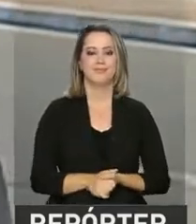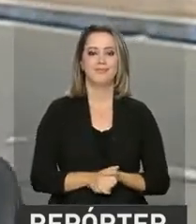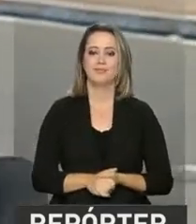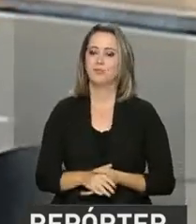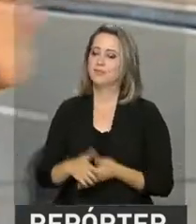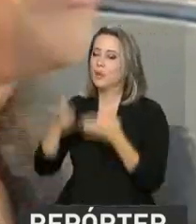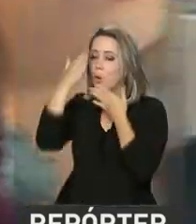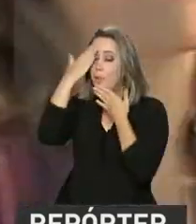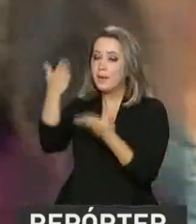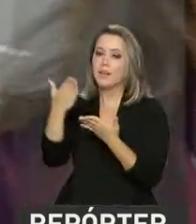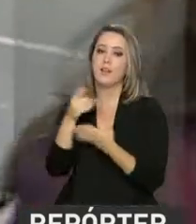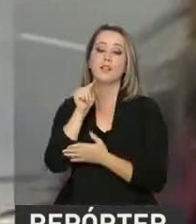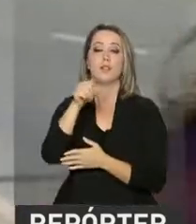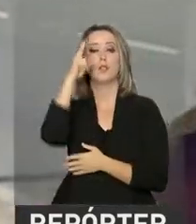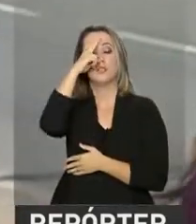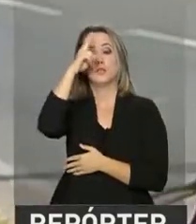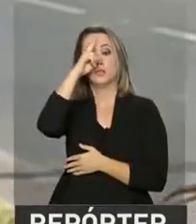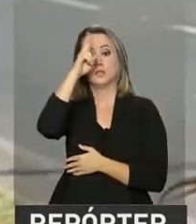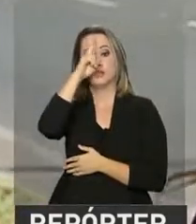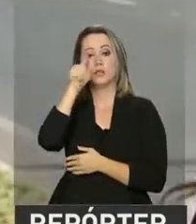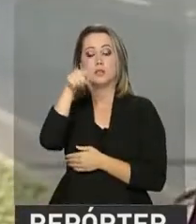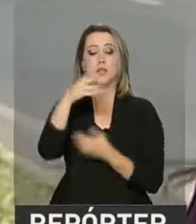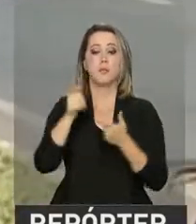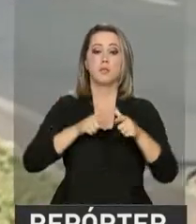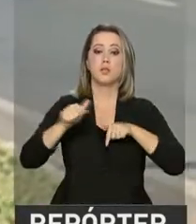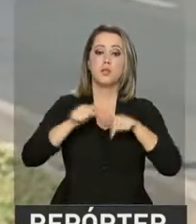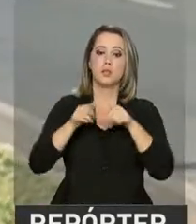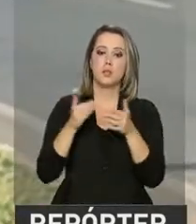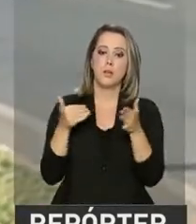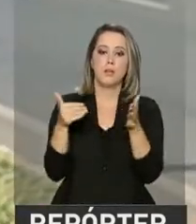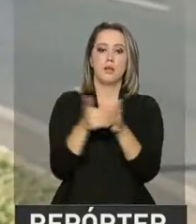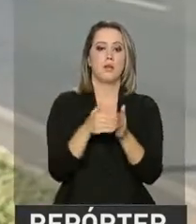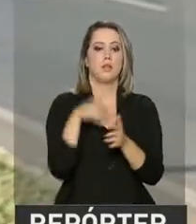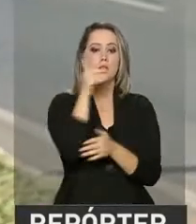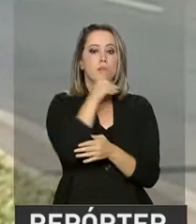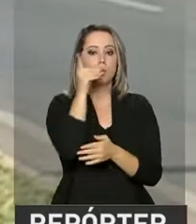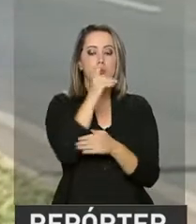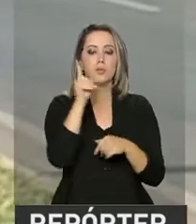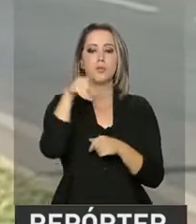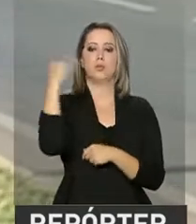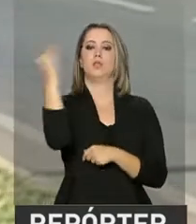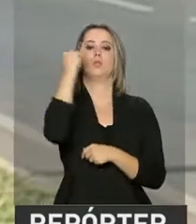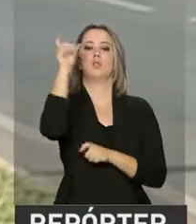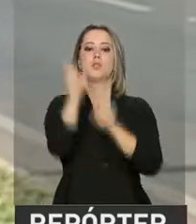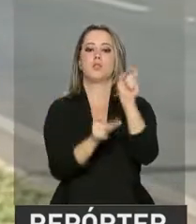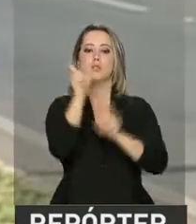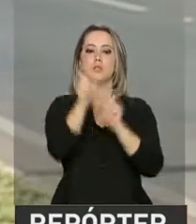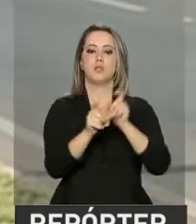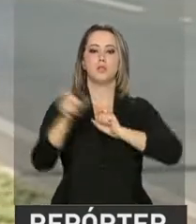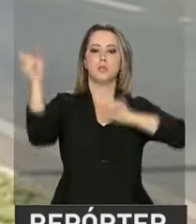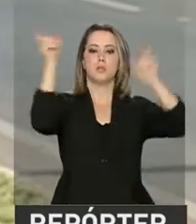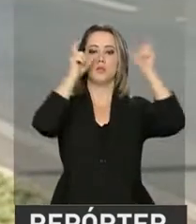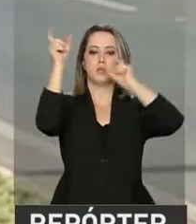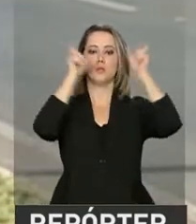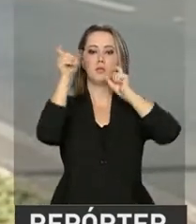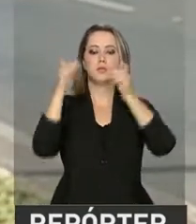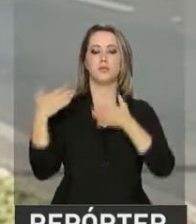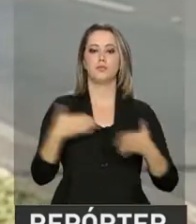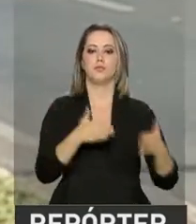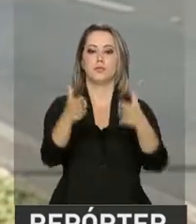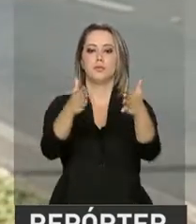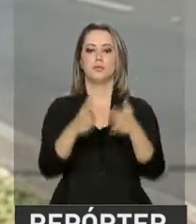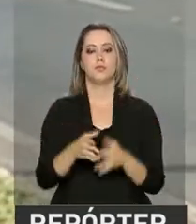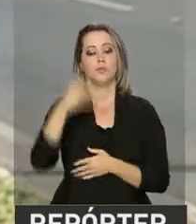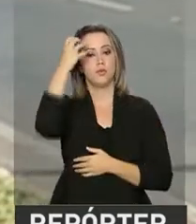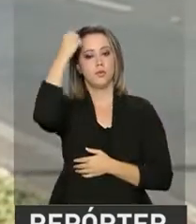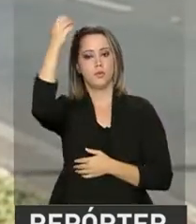Diego, obrigada. E lembrando que a operação vai até domingo e é importante que os motoristas fiquem atentos nas estradas para